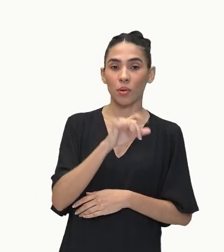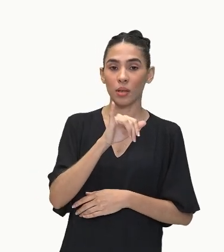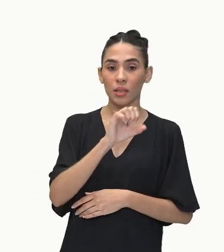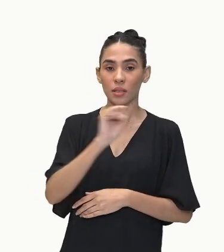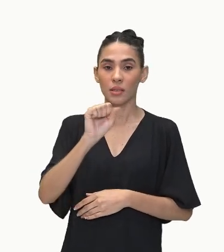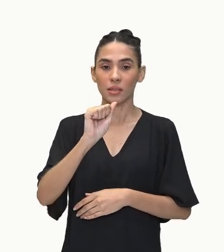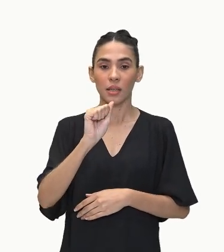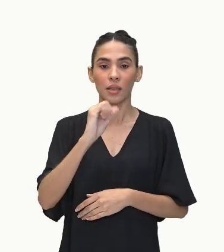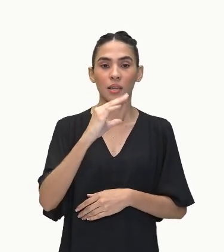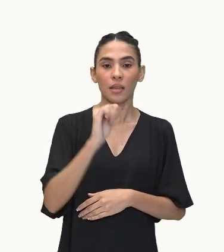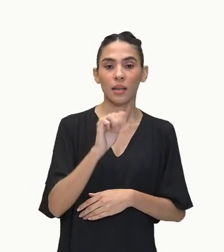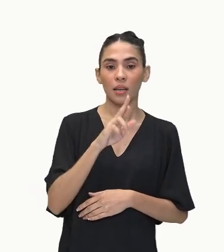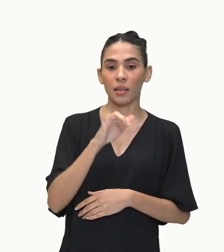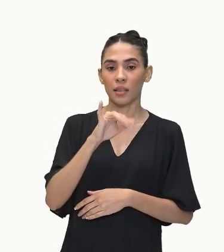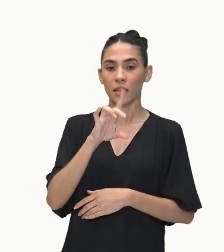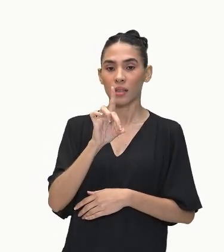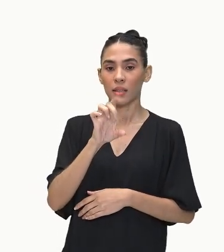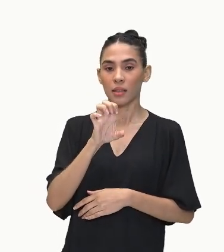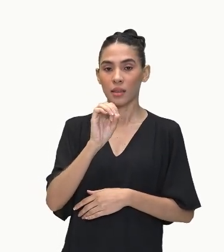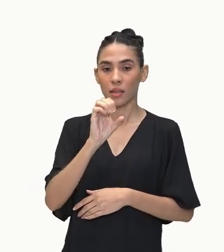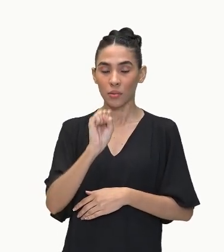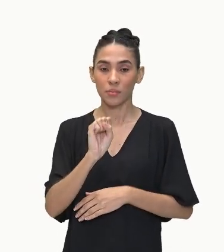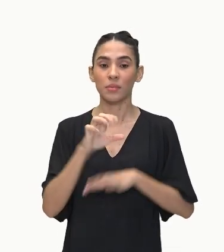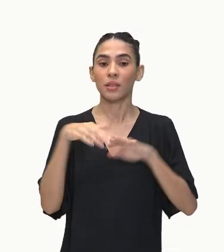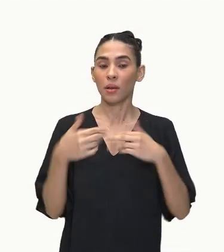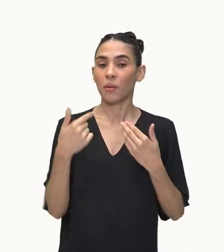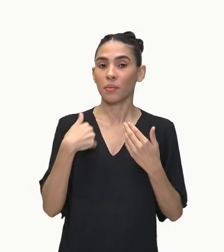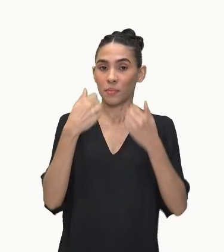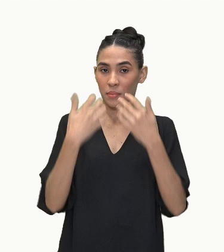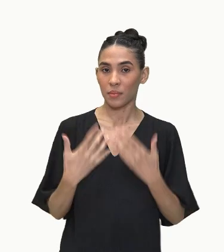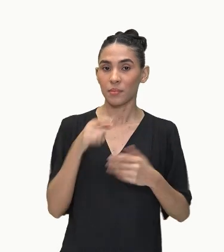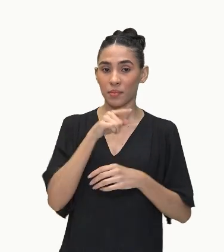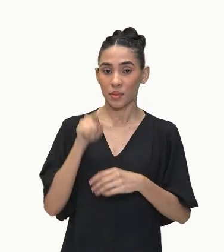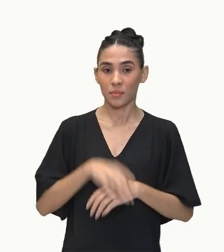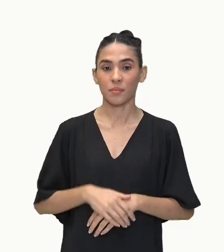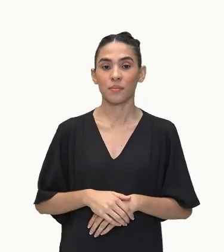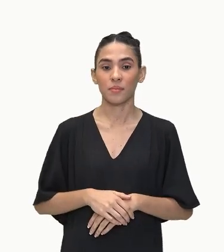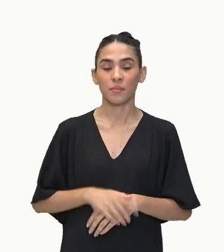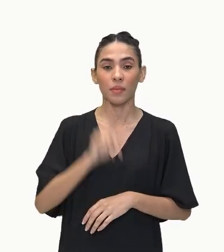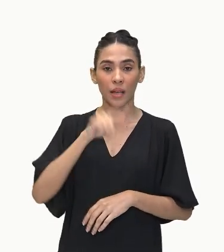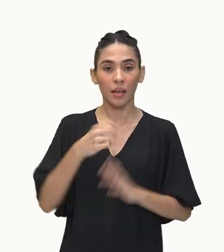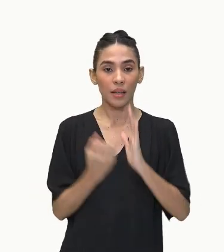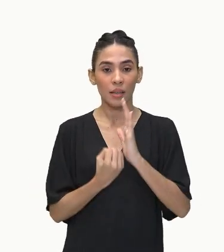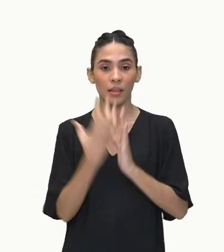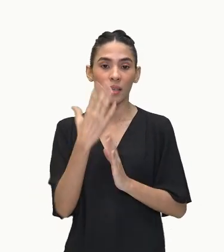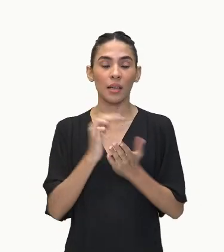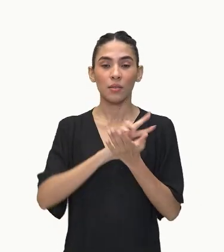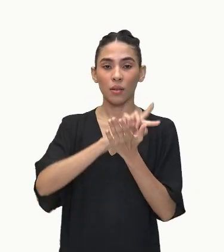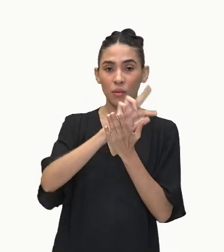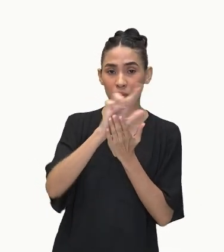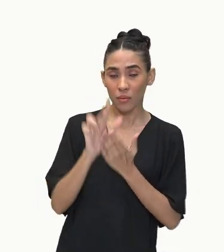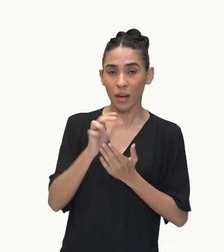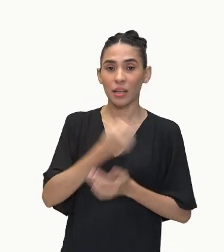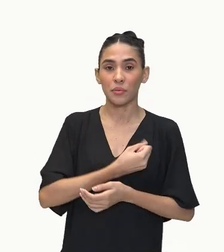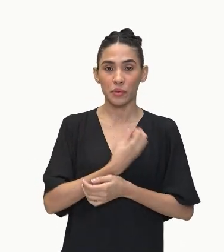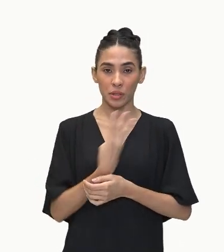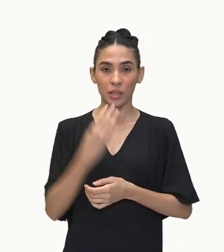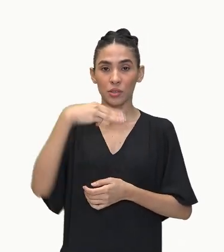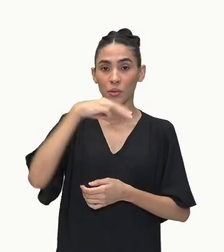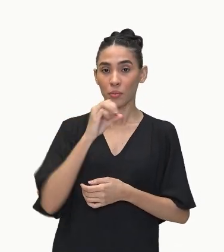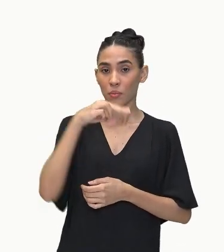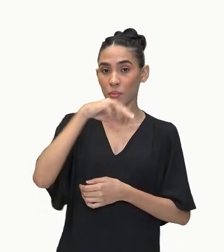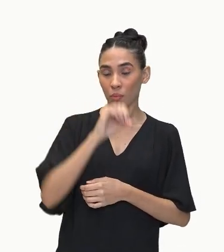polissacarídeos? Então, como falei para vocês, os polissacarídeos são formados por muitos monossacarídeos. E